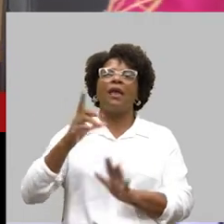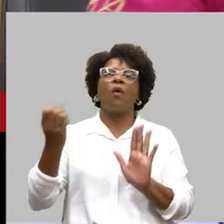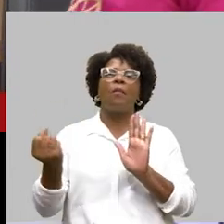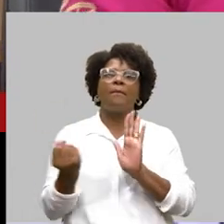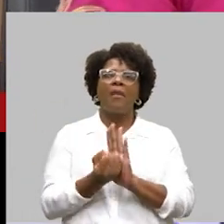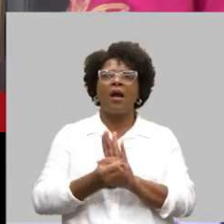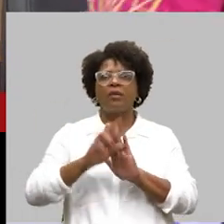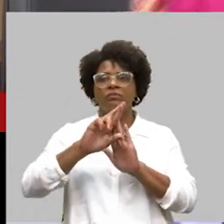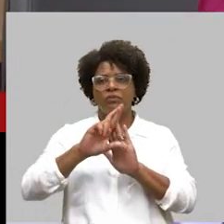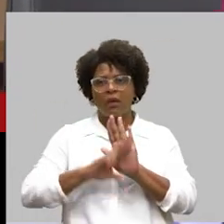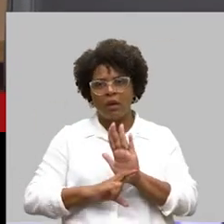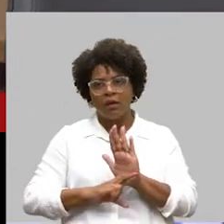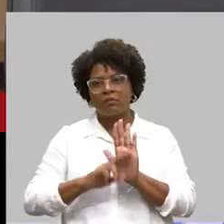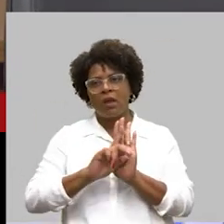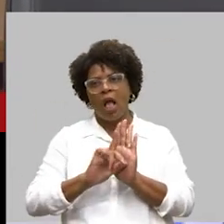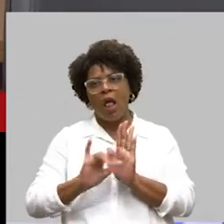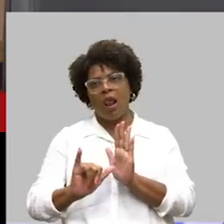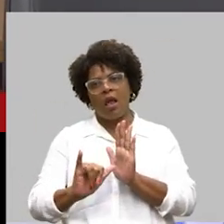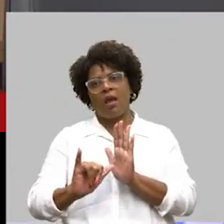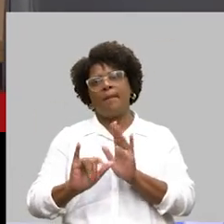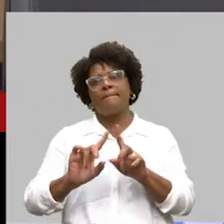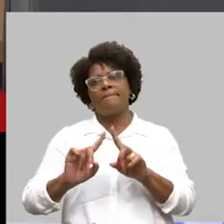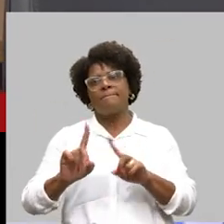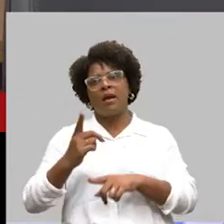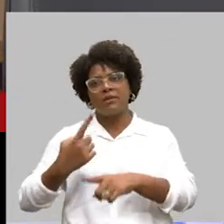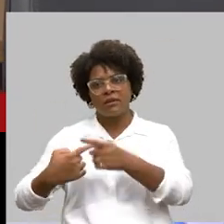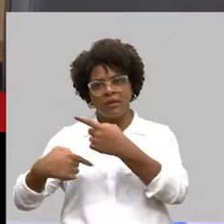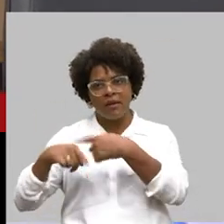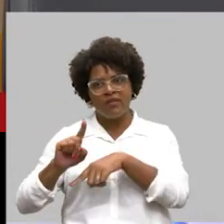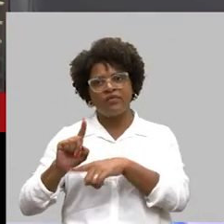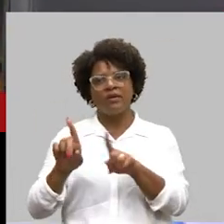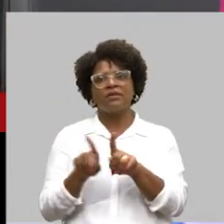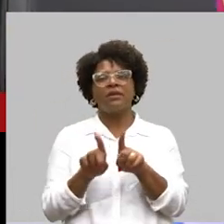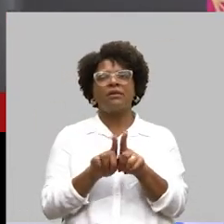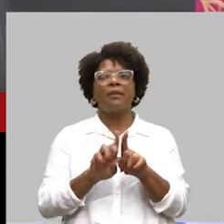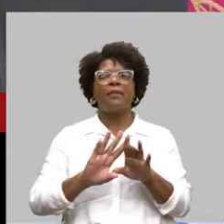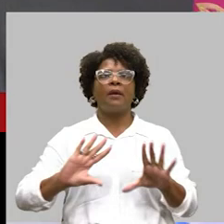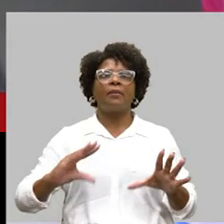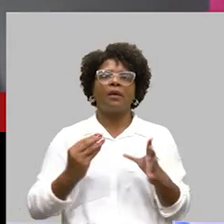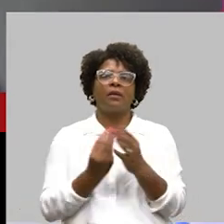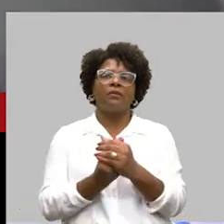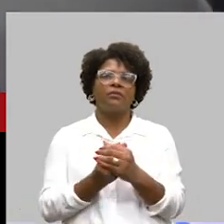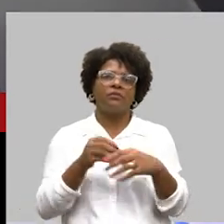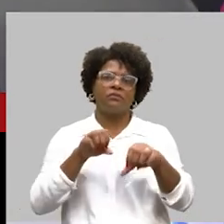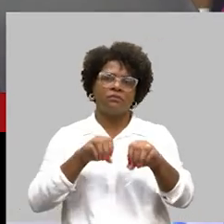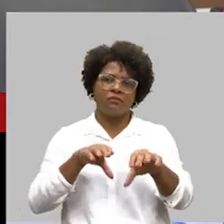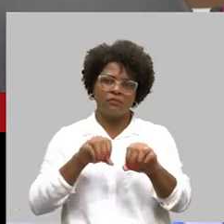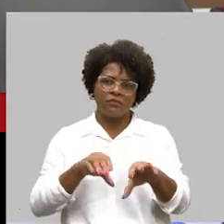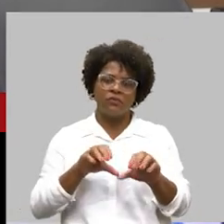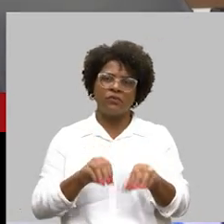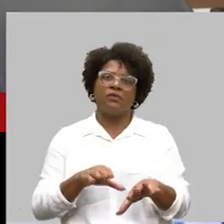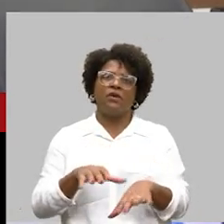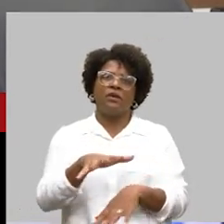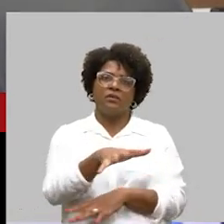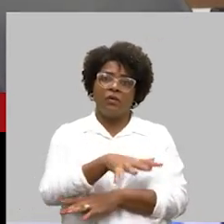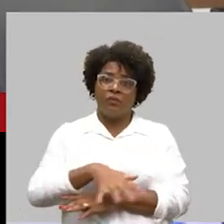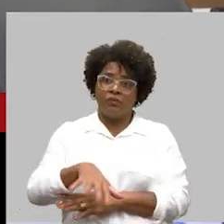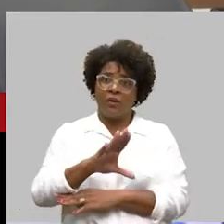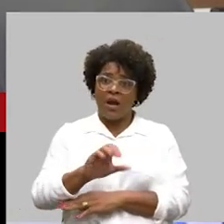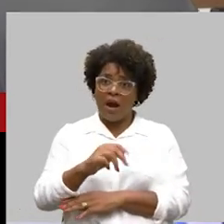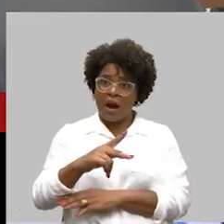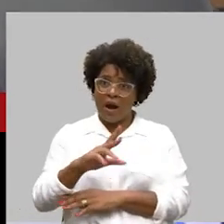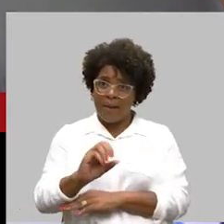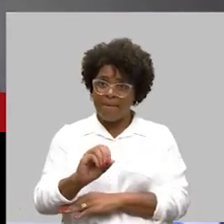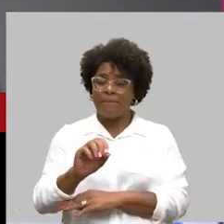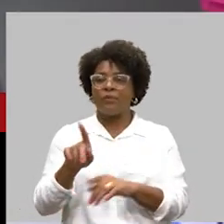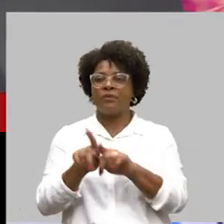lei Mas que avancemos para a inclusão da Educação do campo e no campo no estado quero chamar o